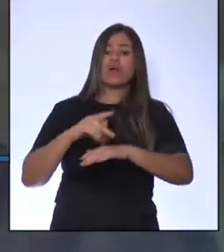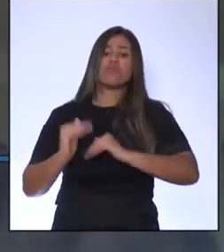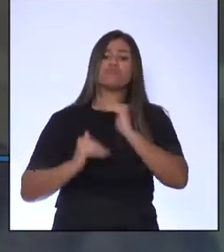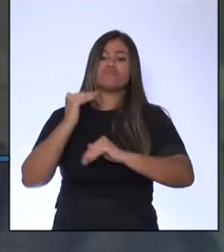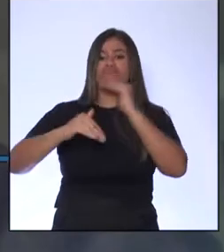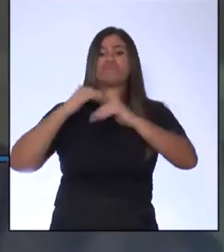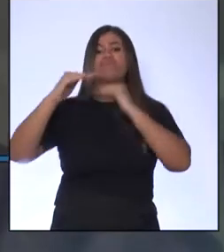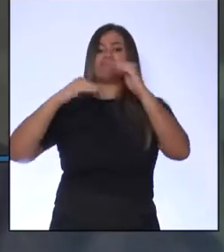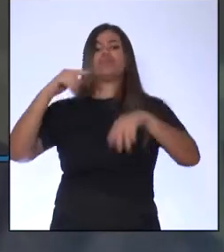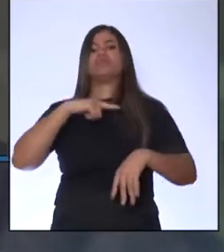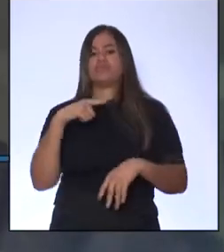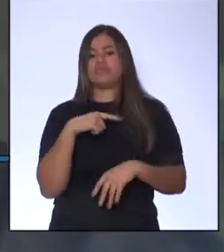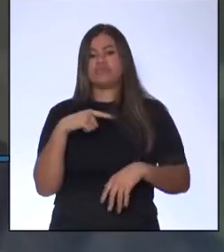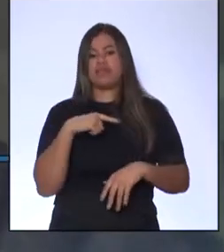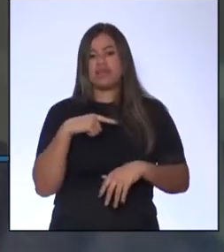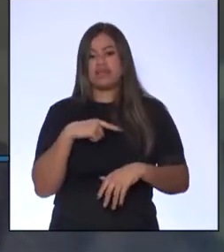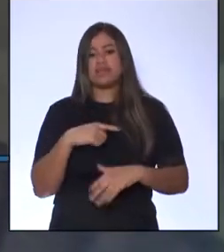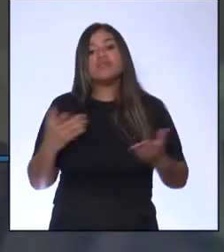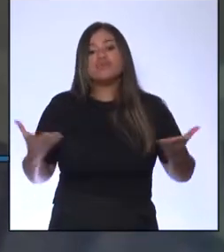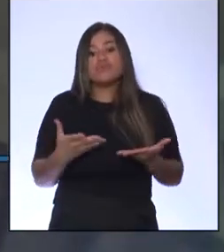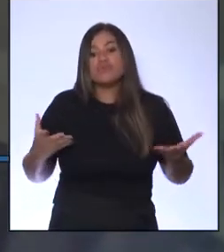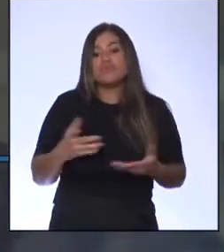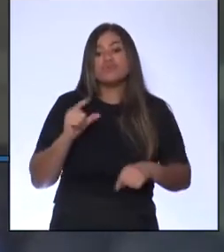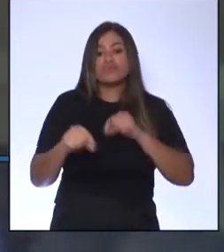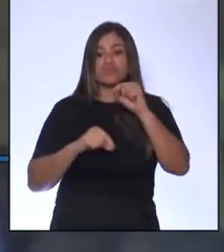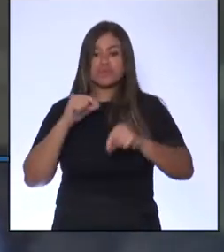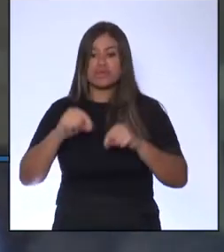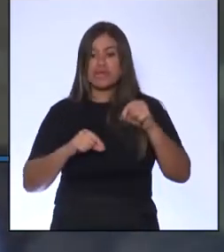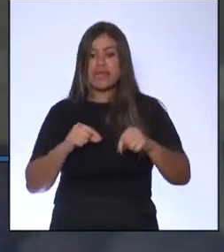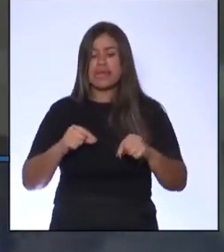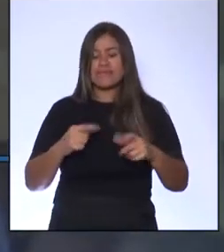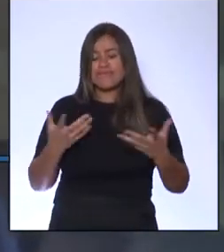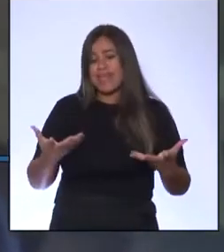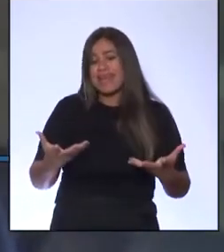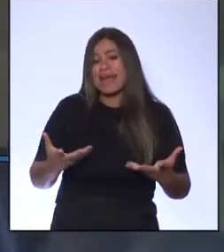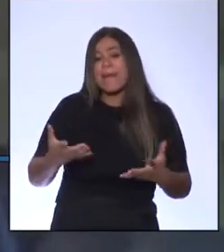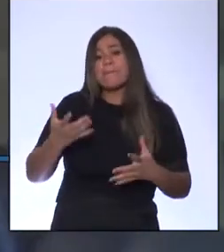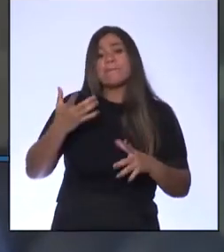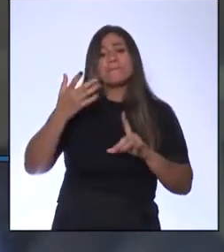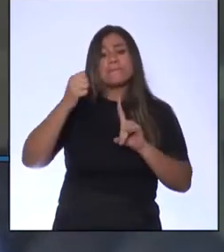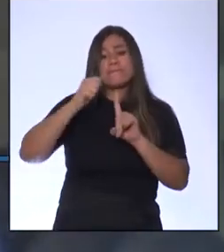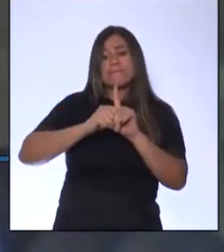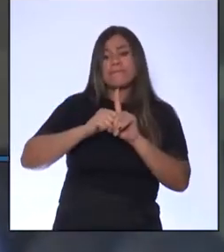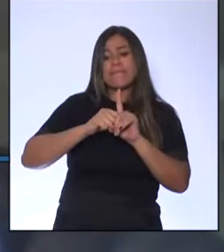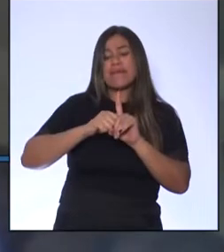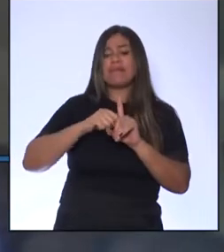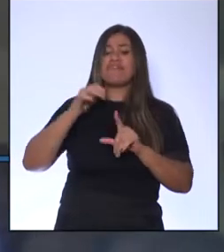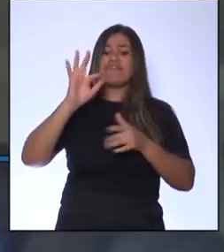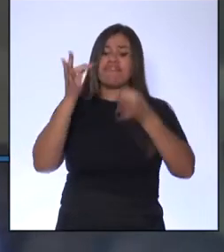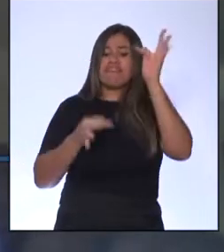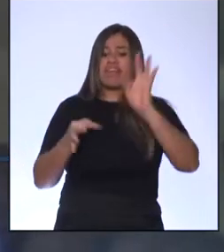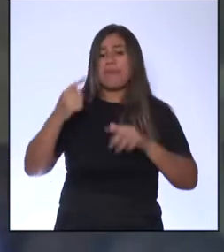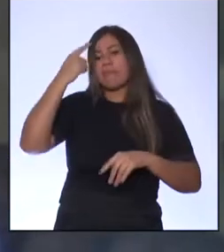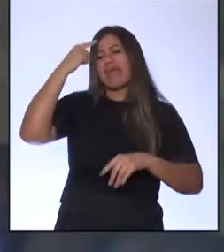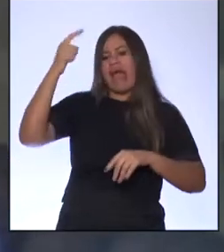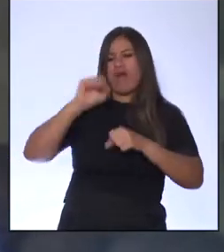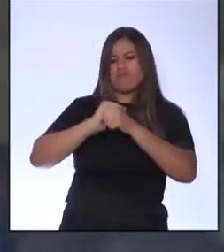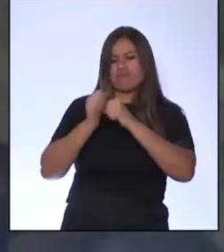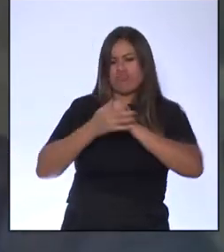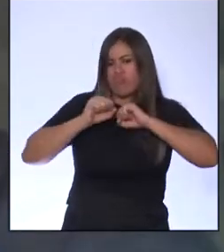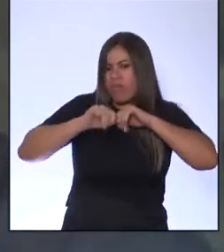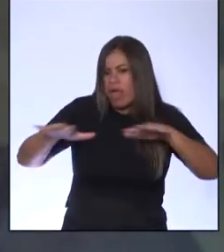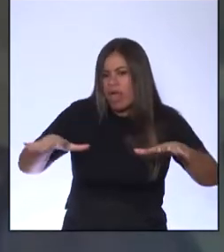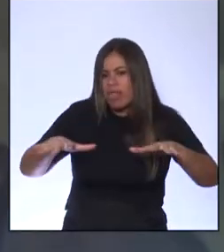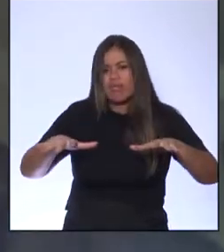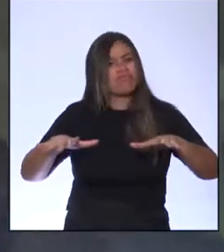hoje enfrentando uma situação inimaginável há 2 meses atrás. E eu